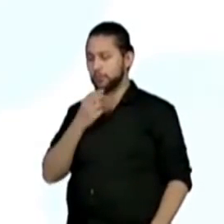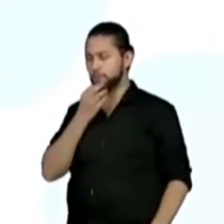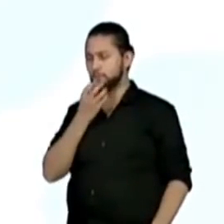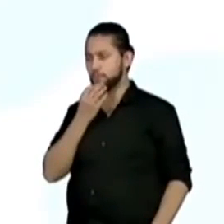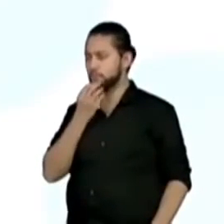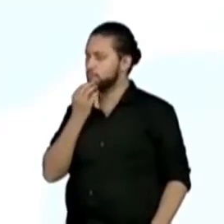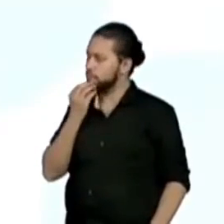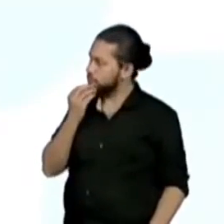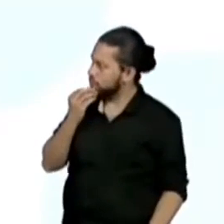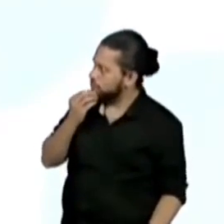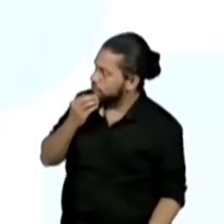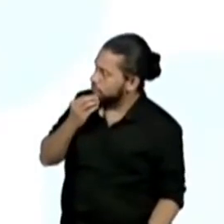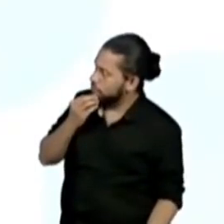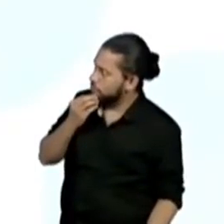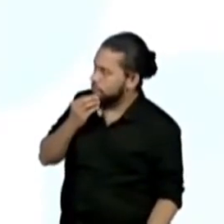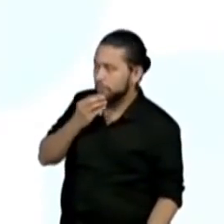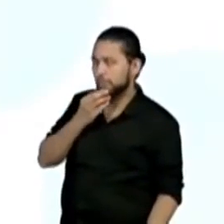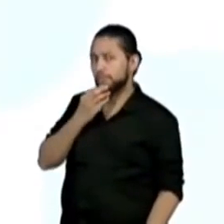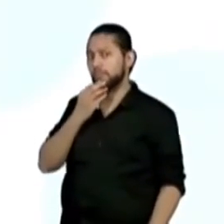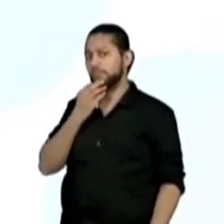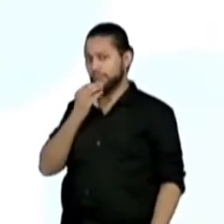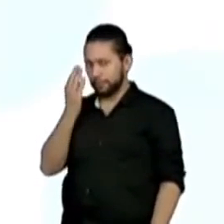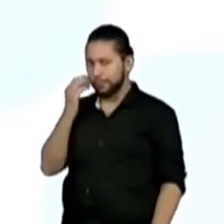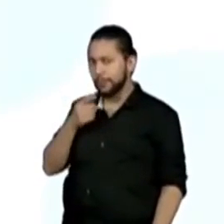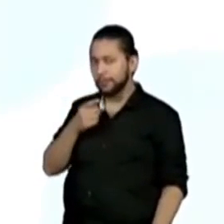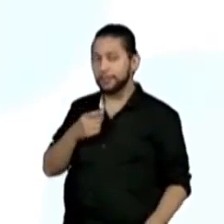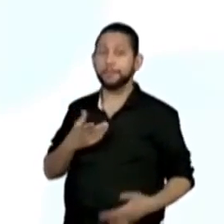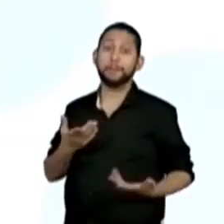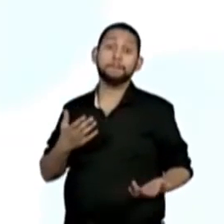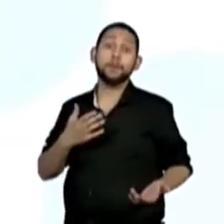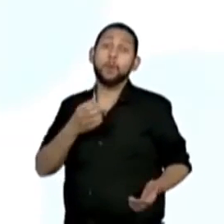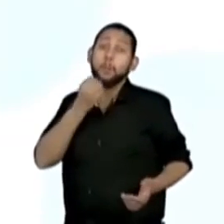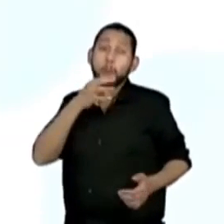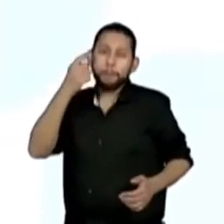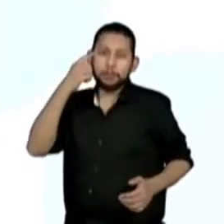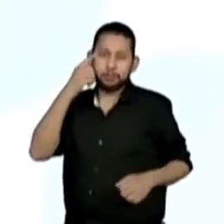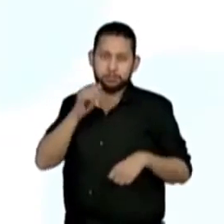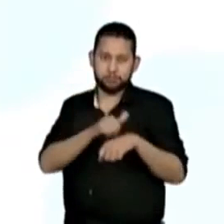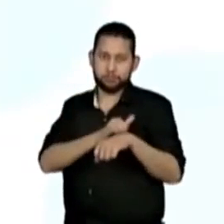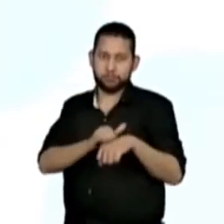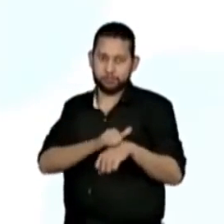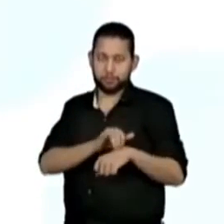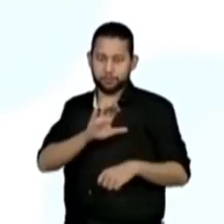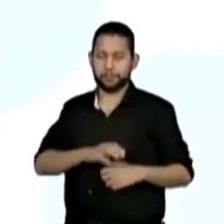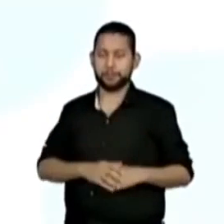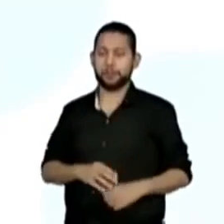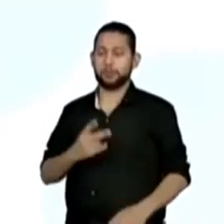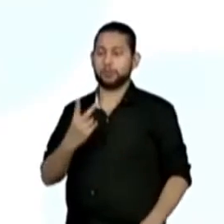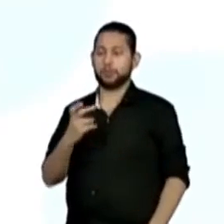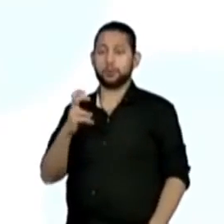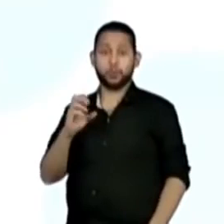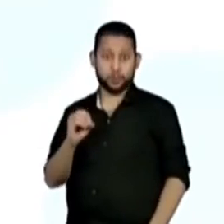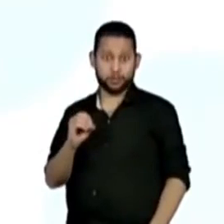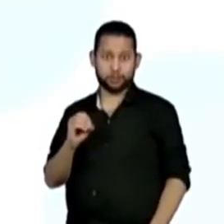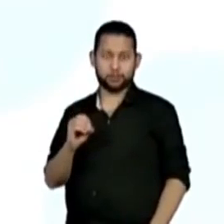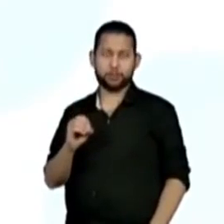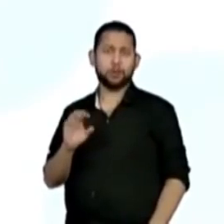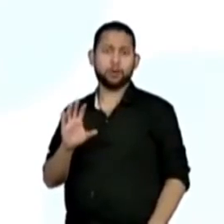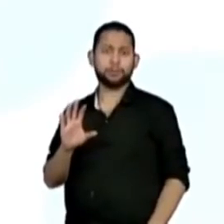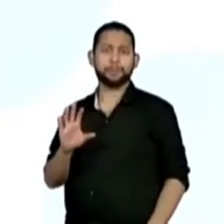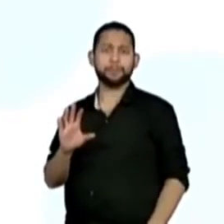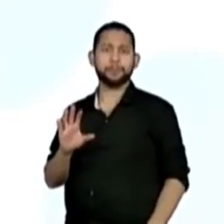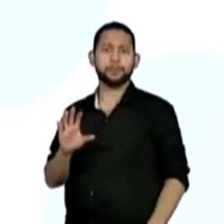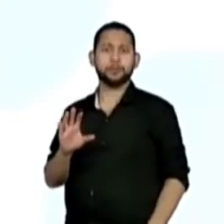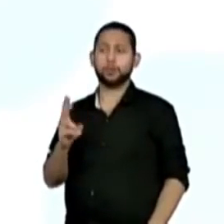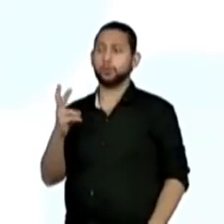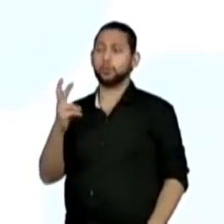3750 encontro o valor eu posso eu gosto de pensar isso dessa maneira 250 eu vou deixar o